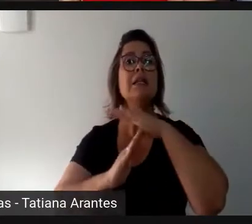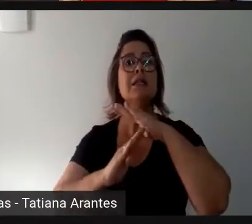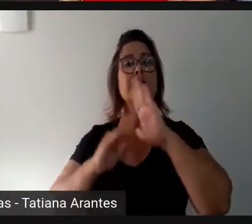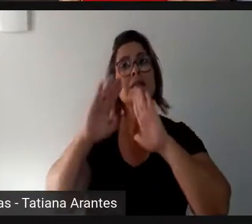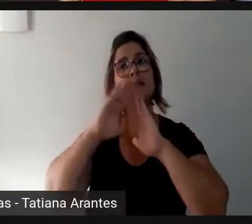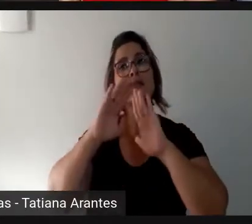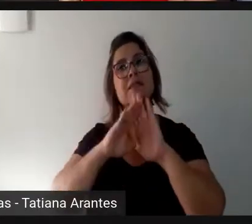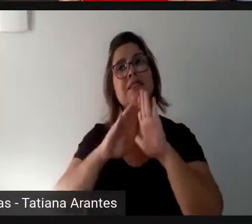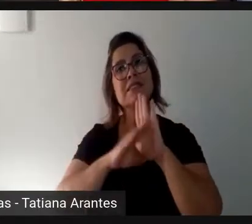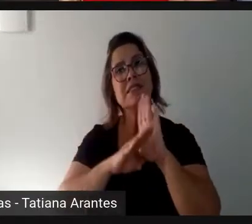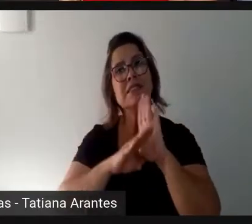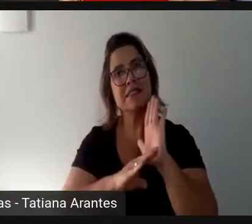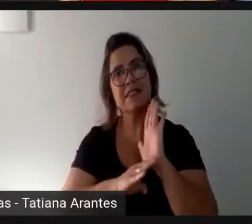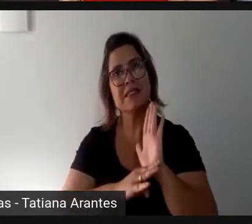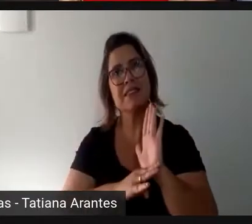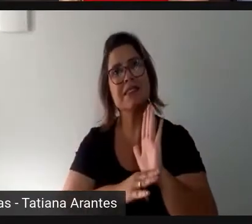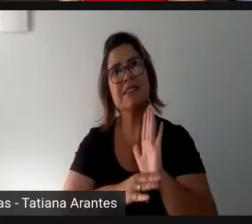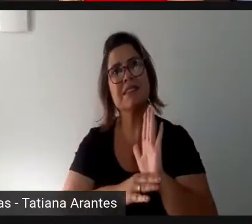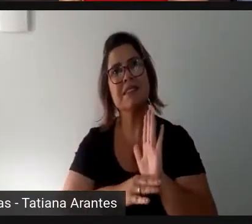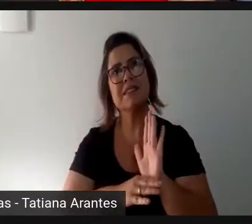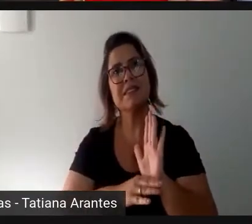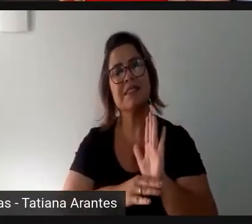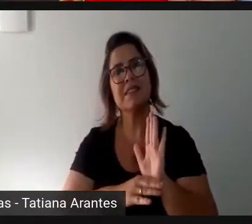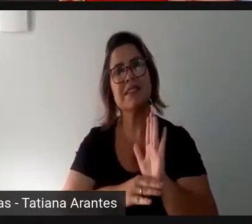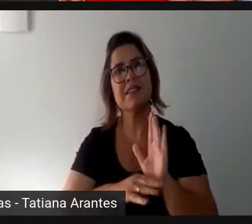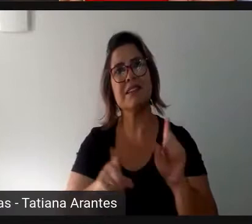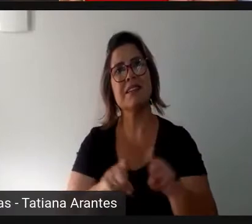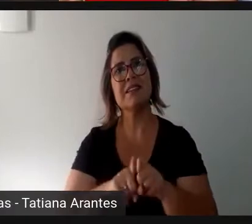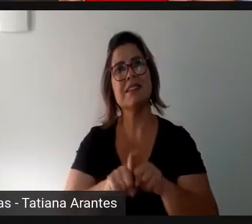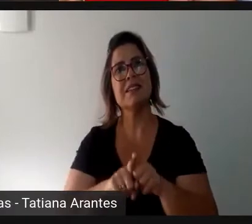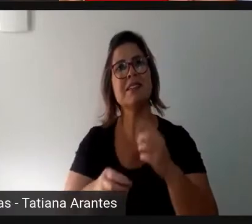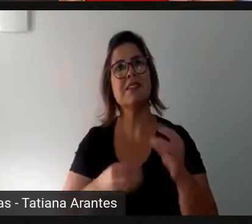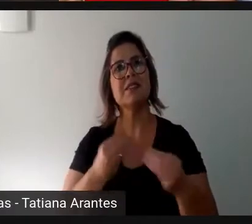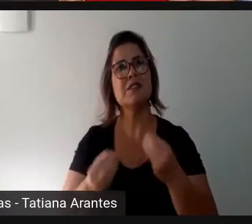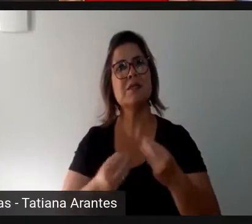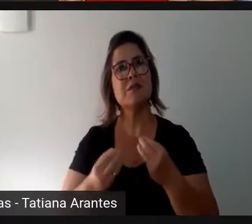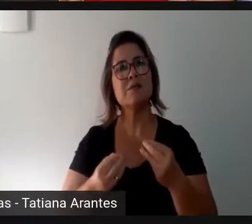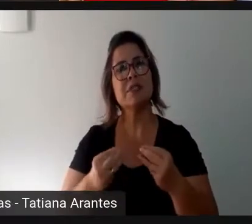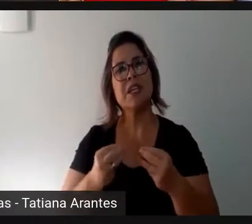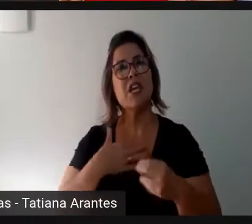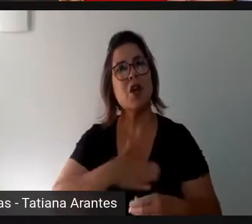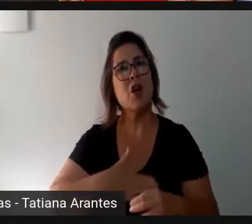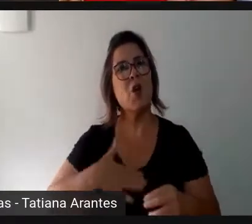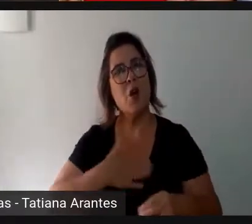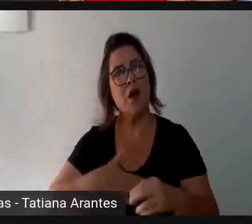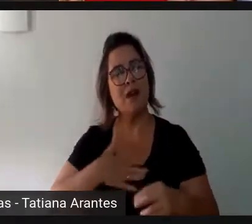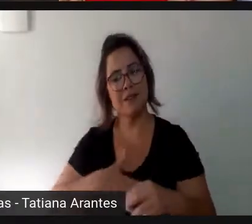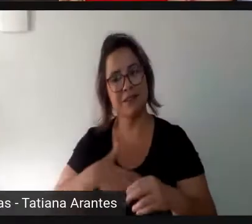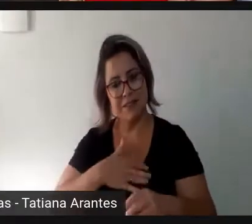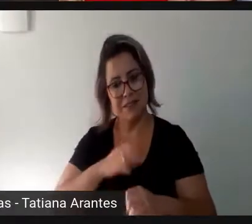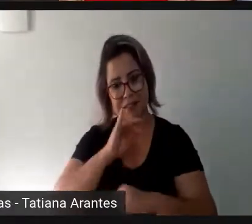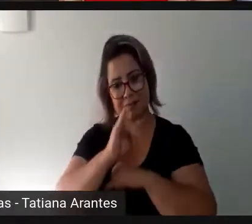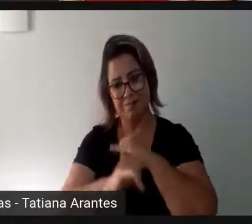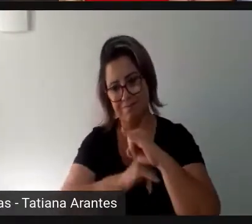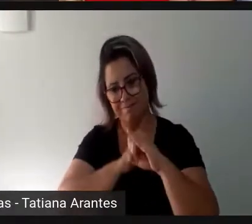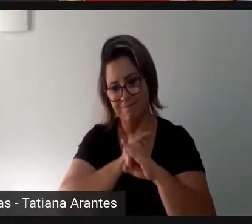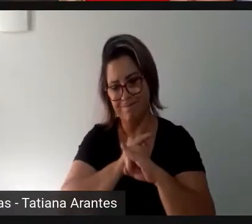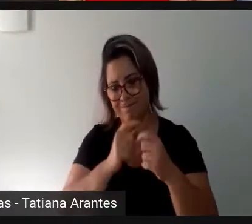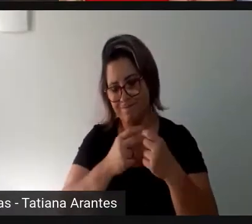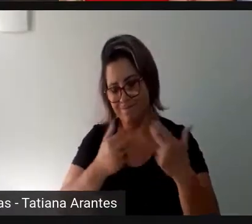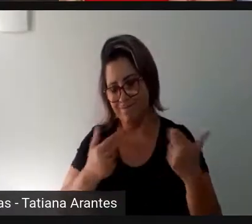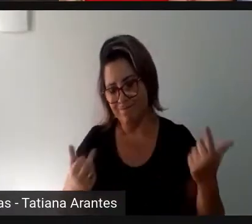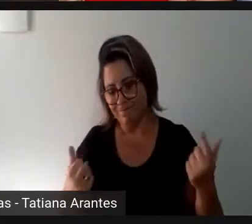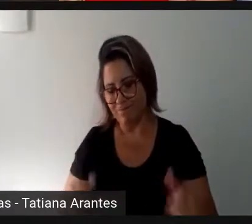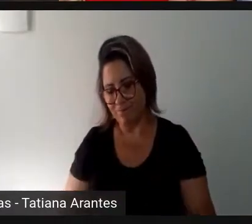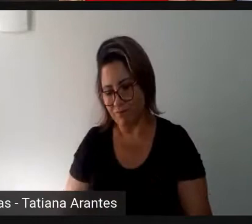gosta de plataformas de streaming, para não fazer propaganda indevida, tem uma que tem lá o House of Cards, né?